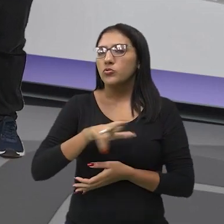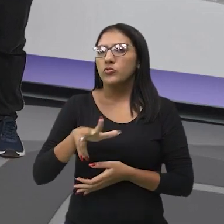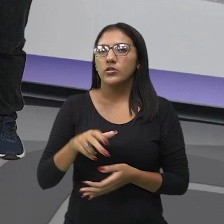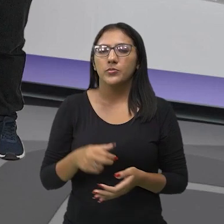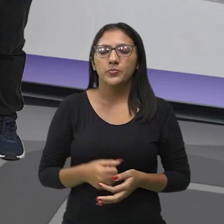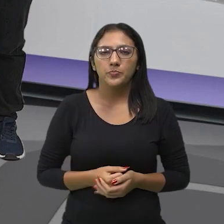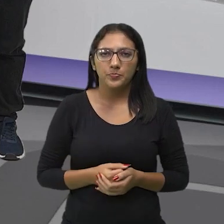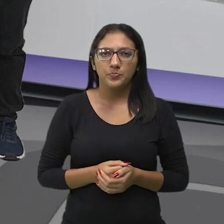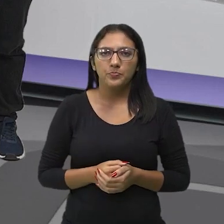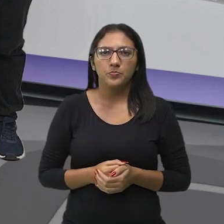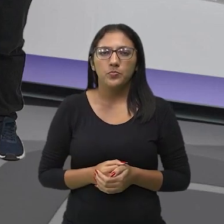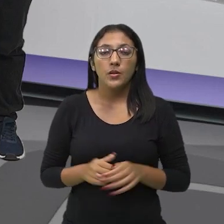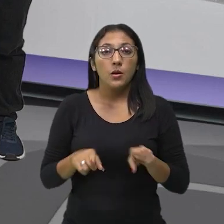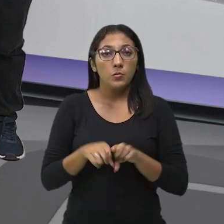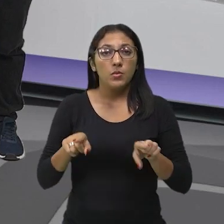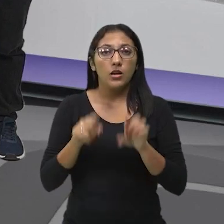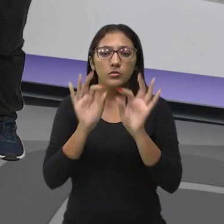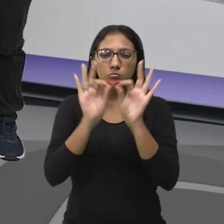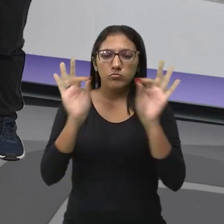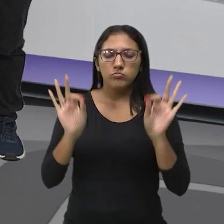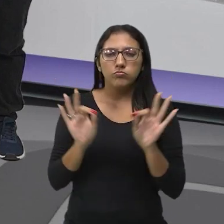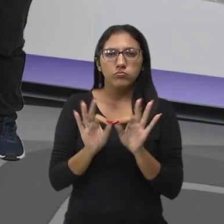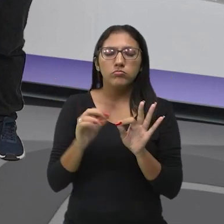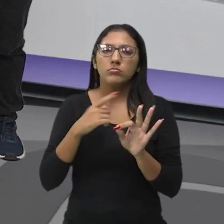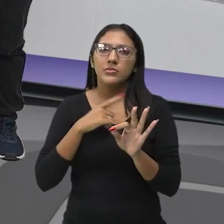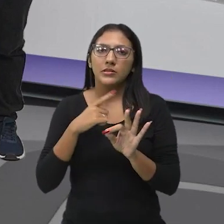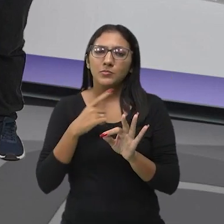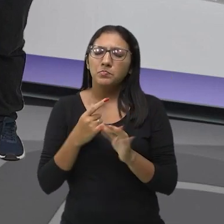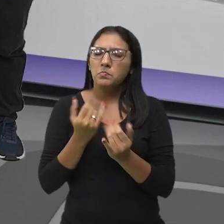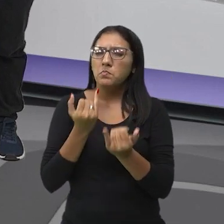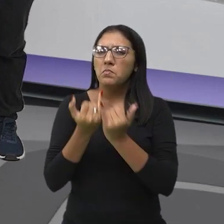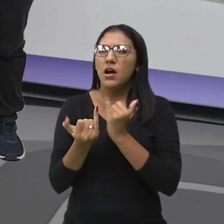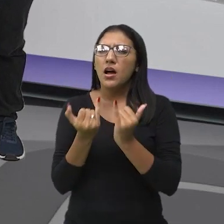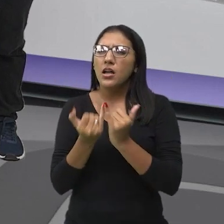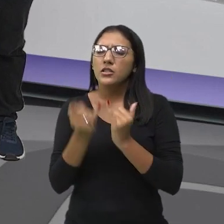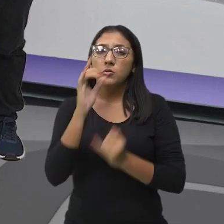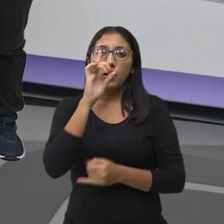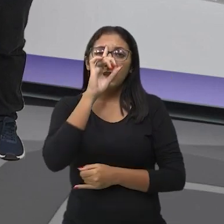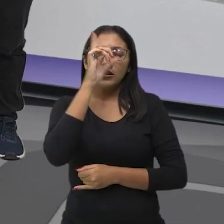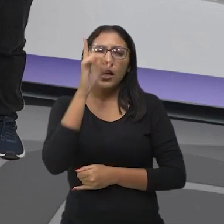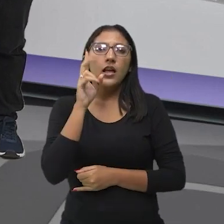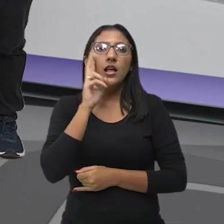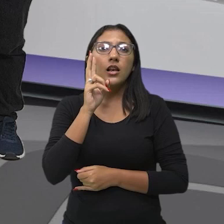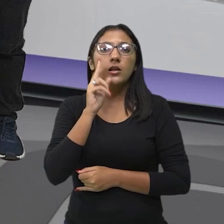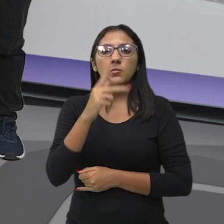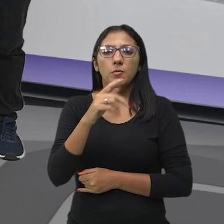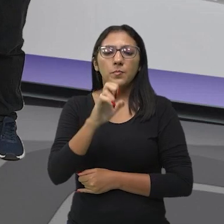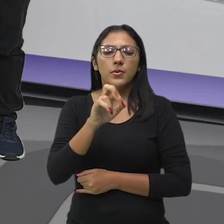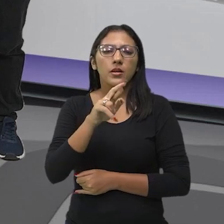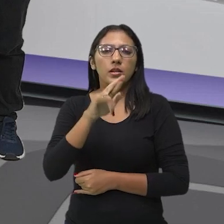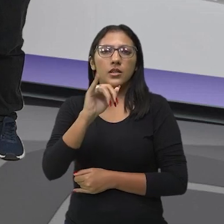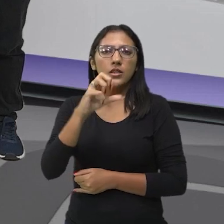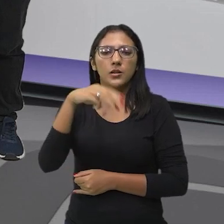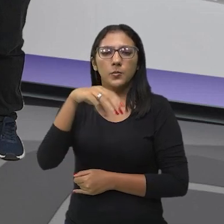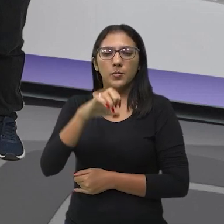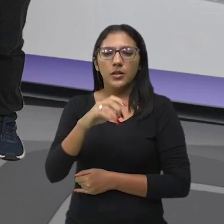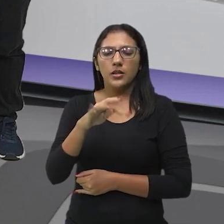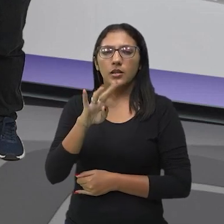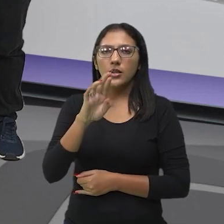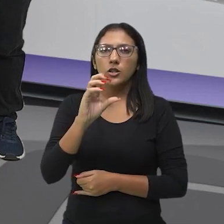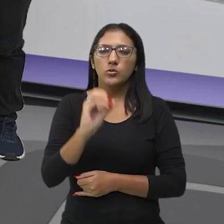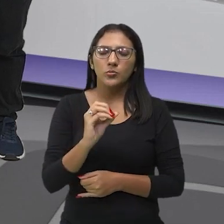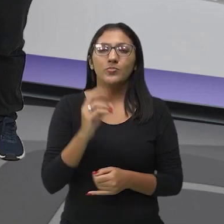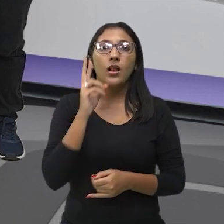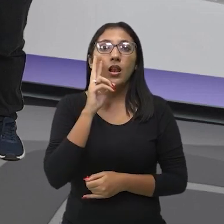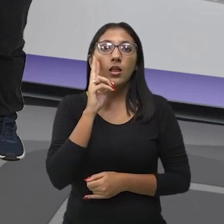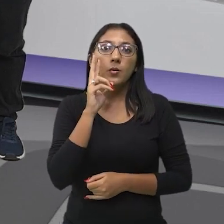Mas assim, o comprimento da circunferência é bastante parecido com a ideia de perímetro de um polígono, sabendo que o